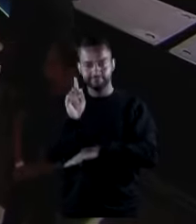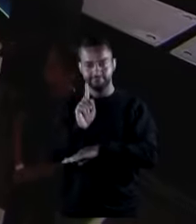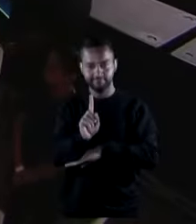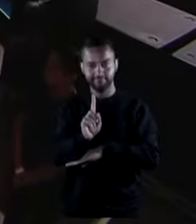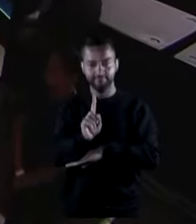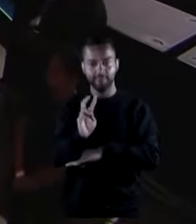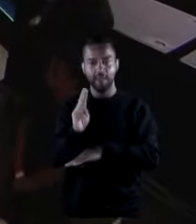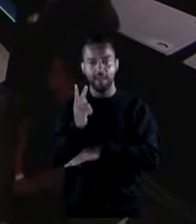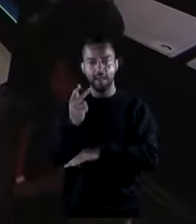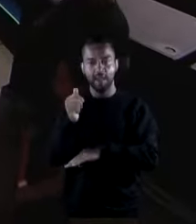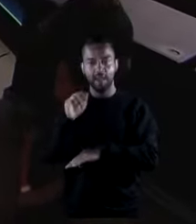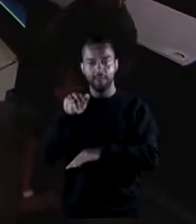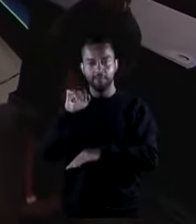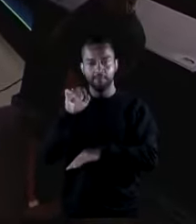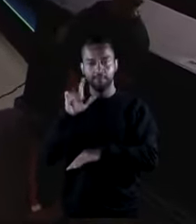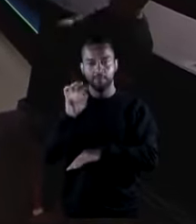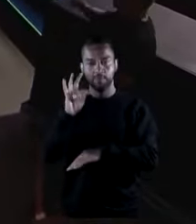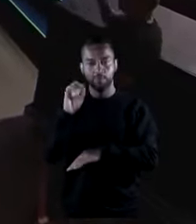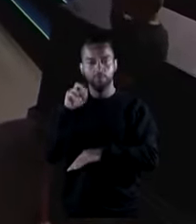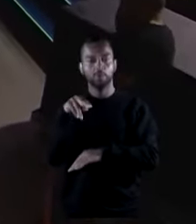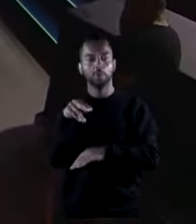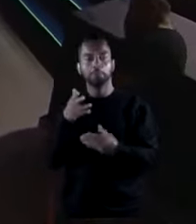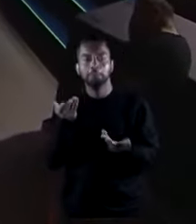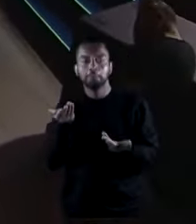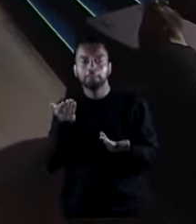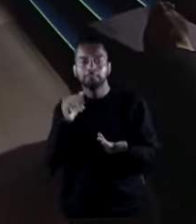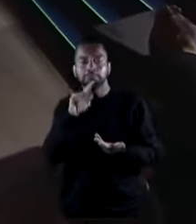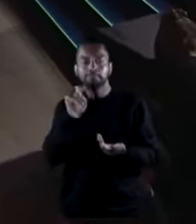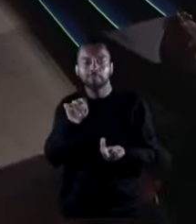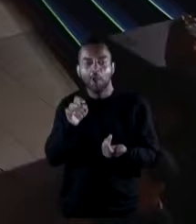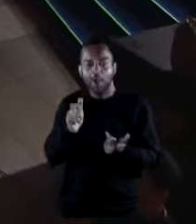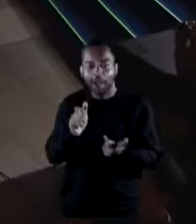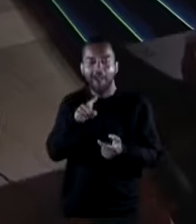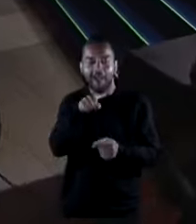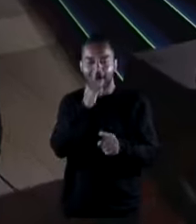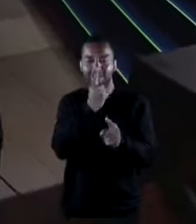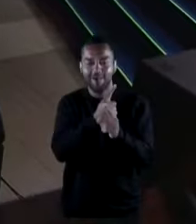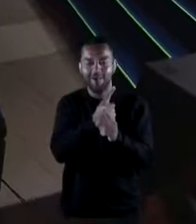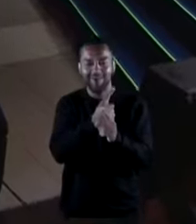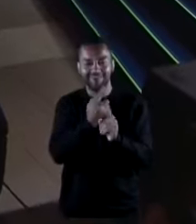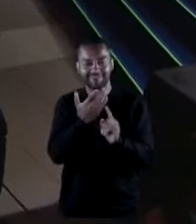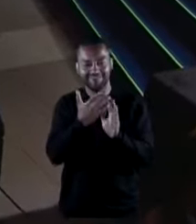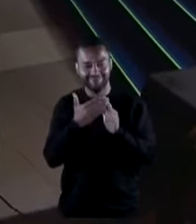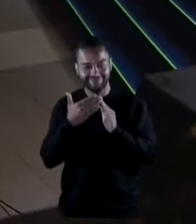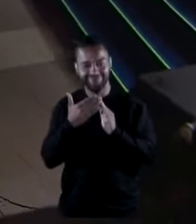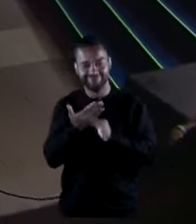Hamilton? Onde está o Hamilton? Aqui, por favor.